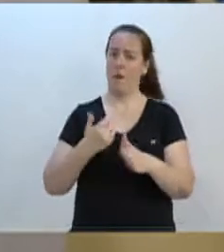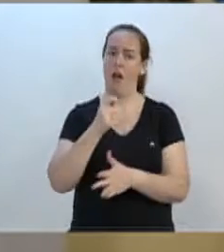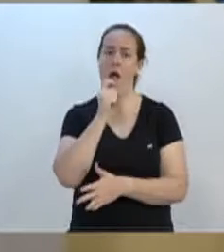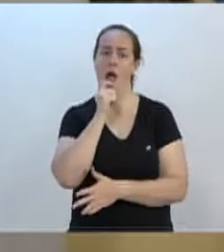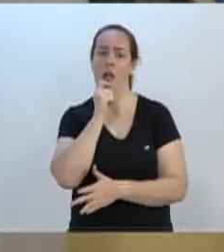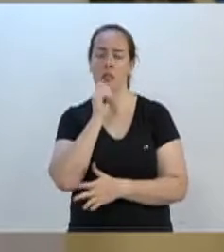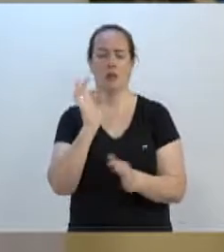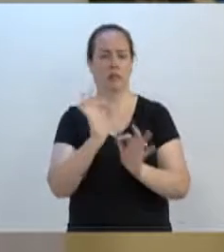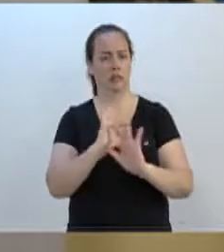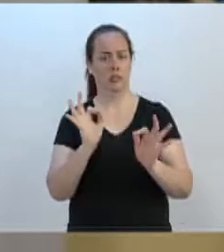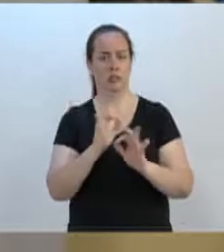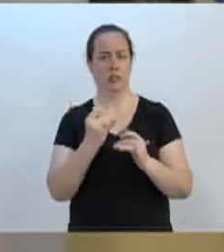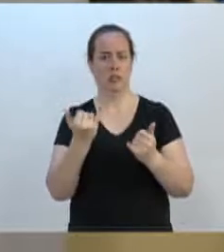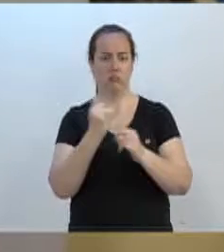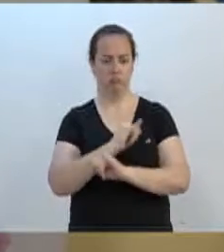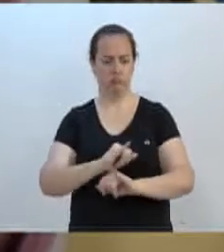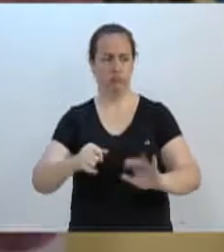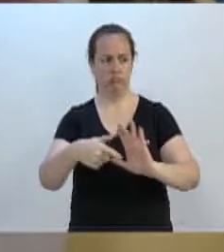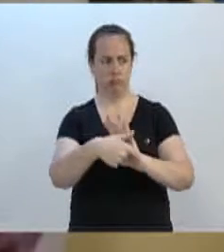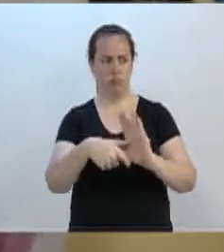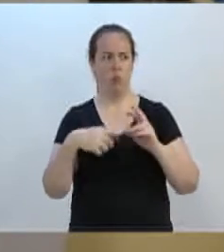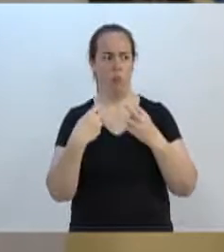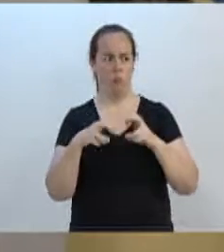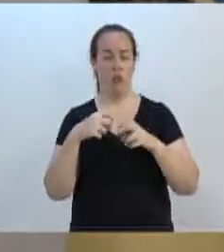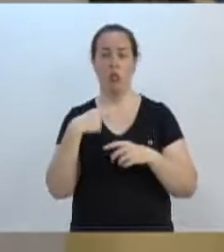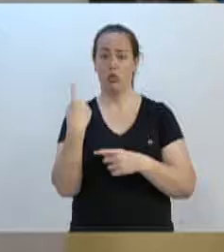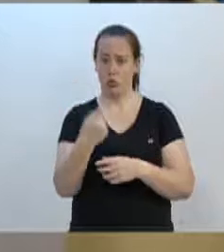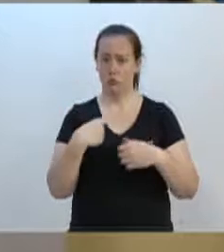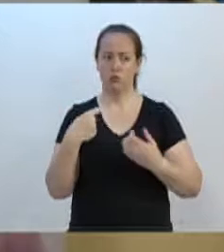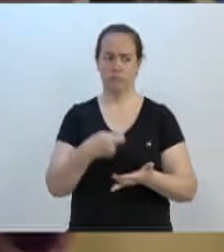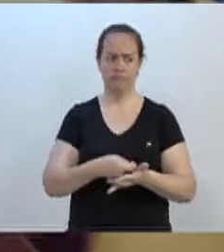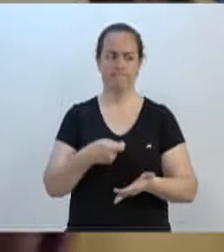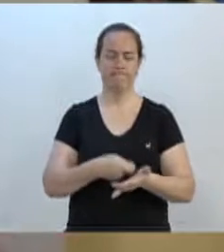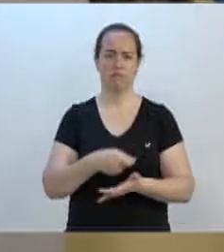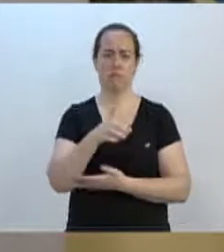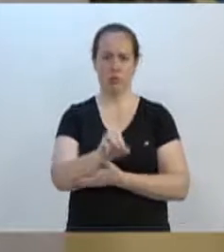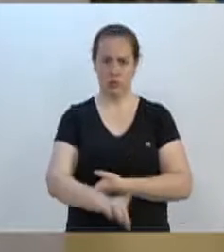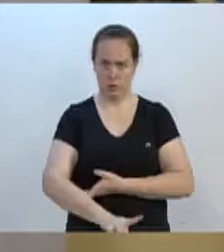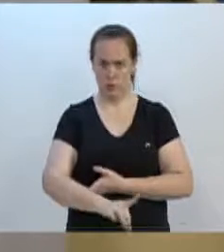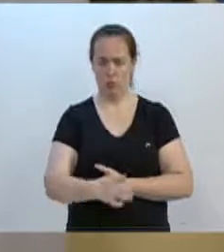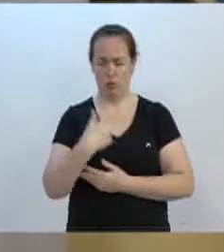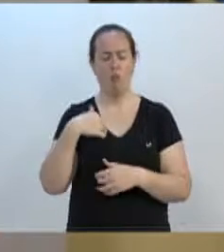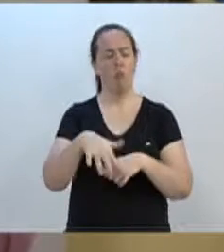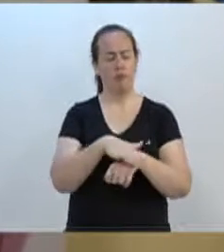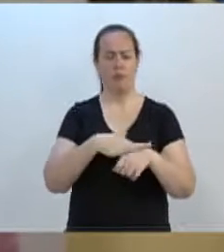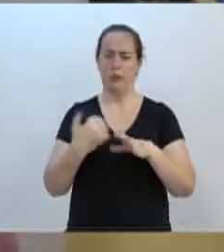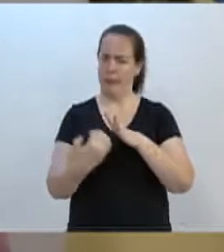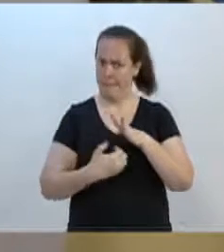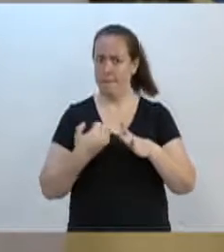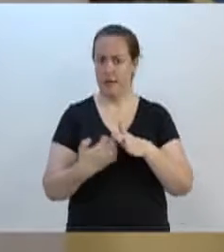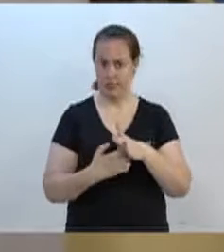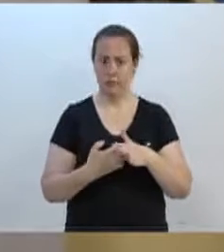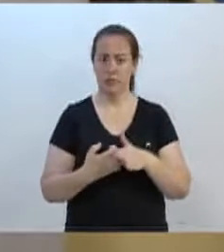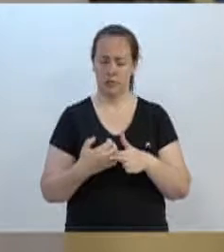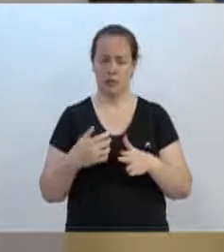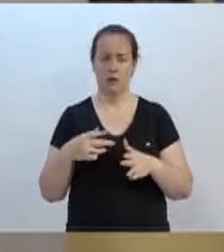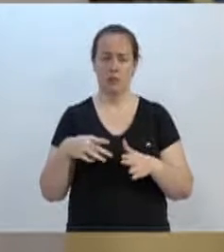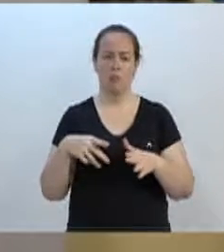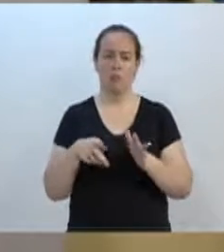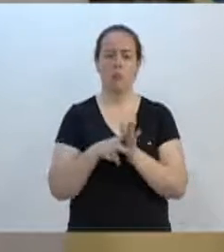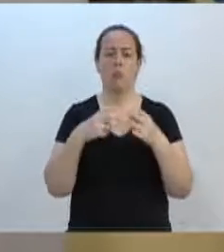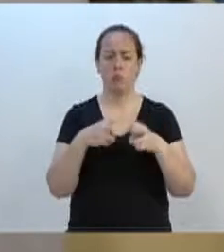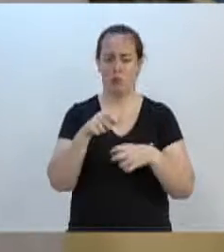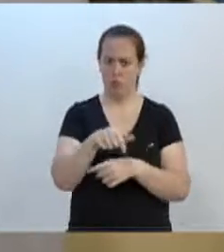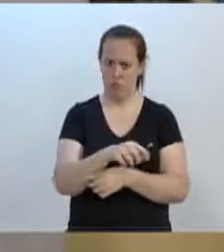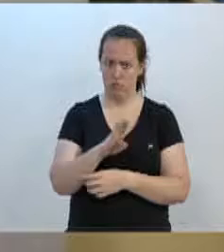não colocou em todos os ônibus. Então, nós precisamos cobrar os nossos direitos. Vou conversar com a empresa concessionária do transporte público coletivo aqui na